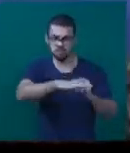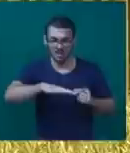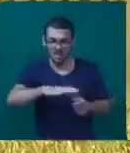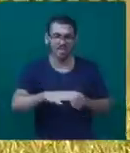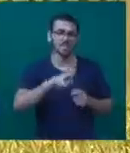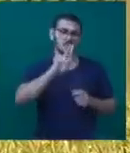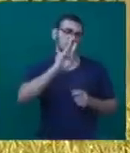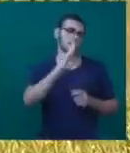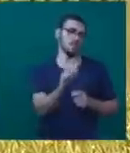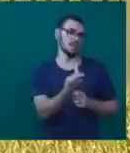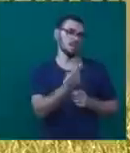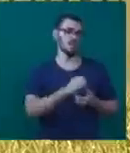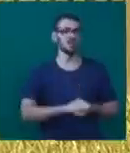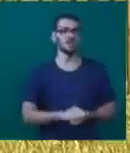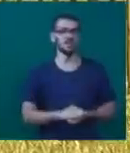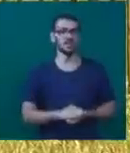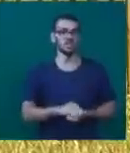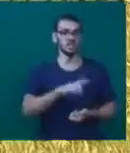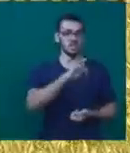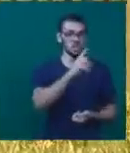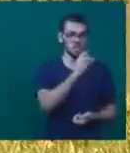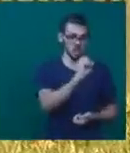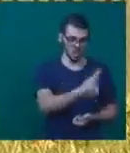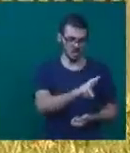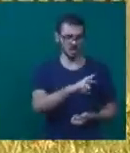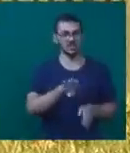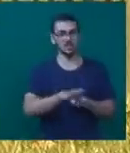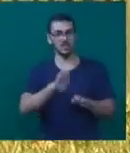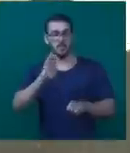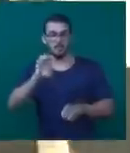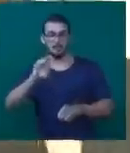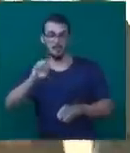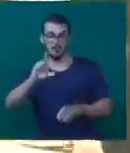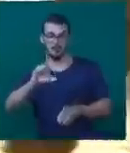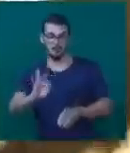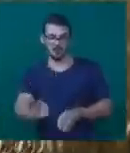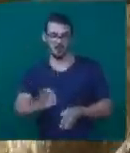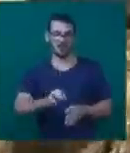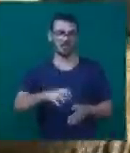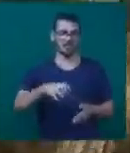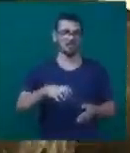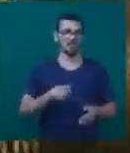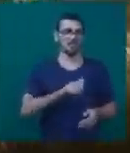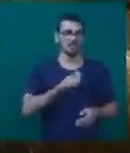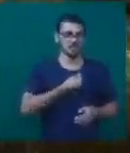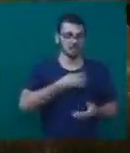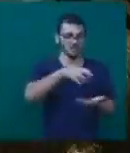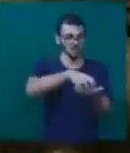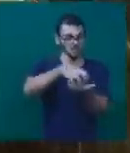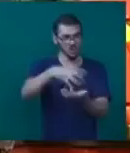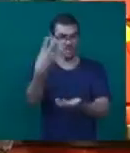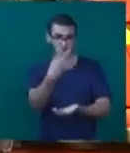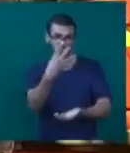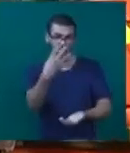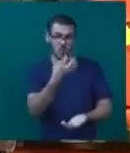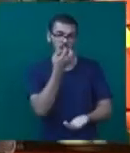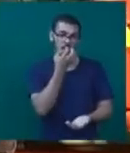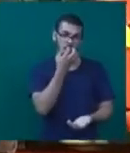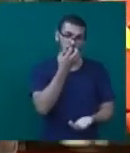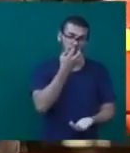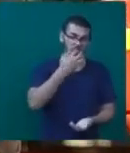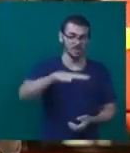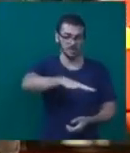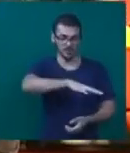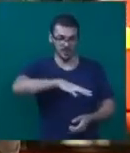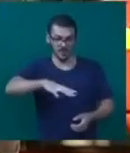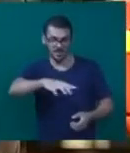Horizonte. Thor e o Bolt, de 2 anos, fazem parte do grupo de 4 cães dos bombeiros na região